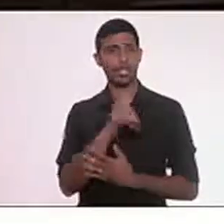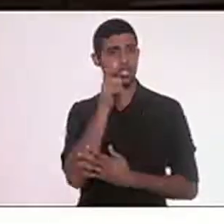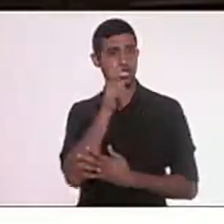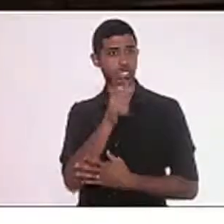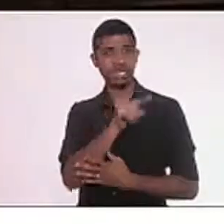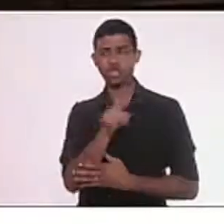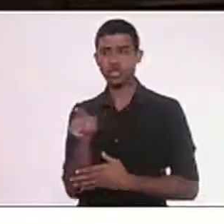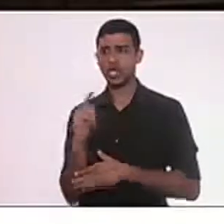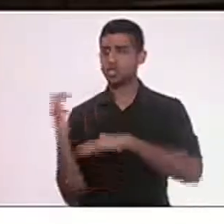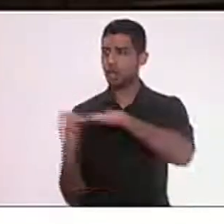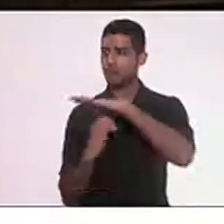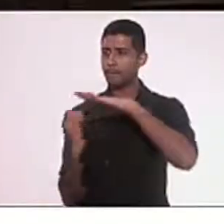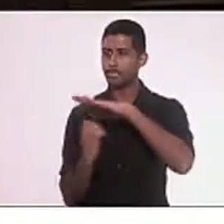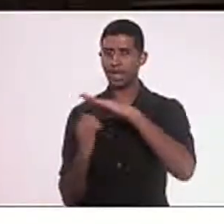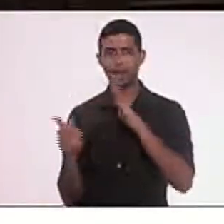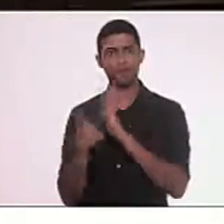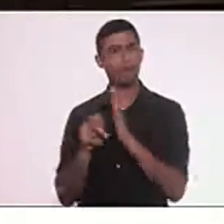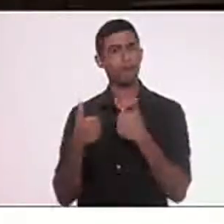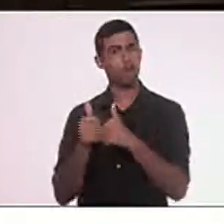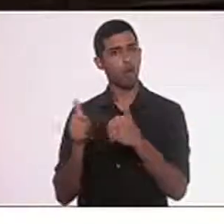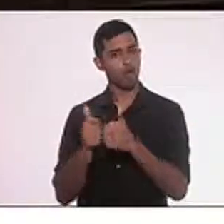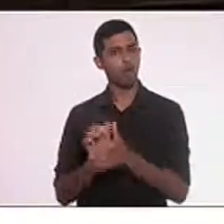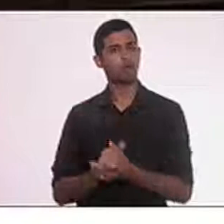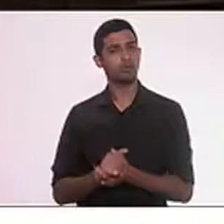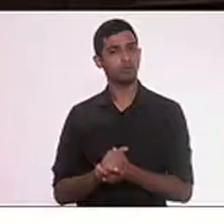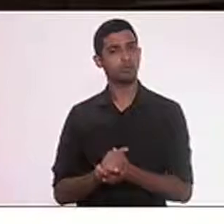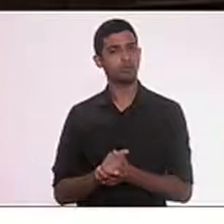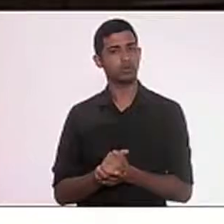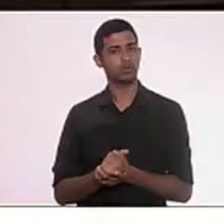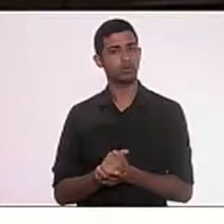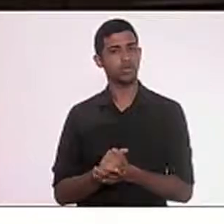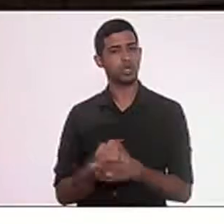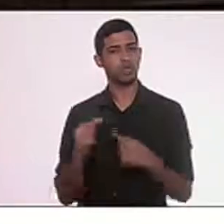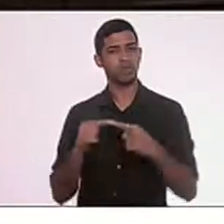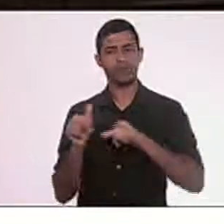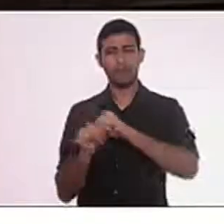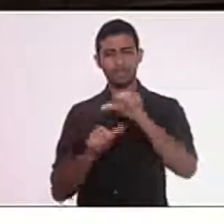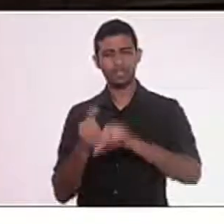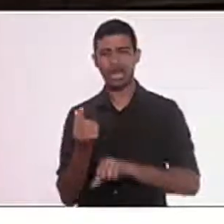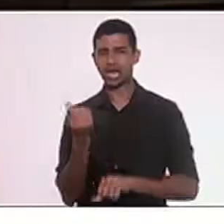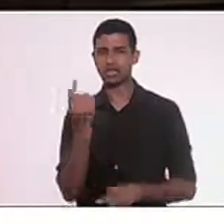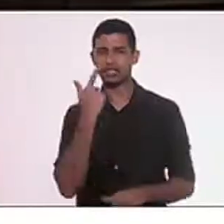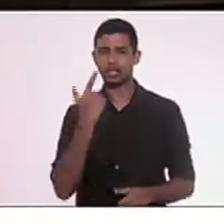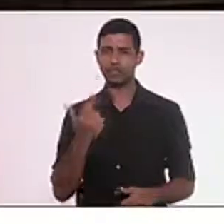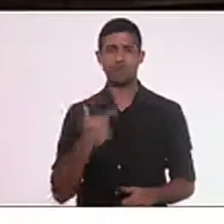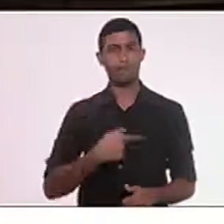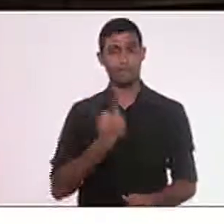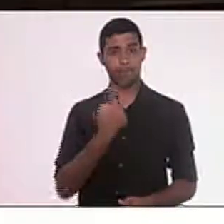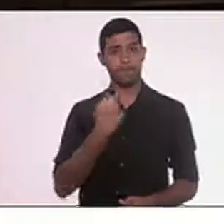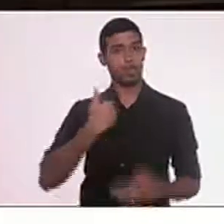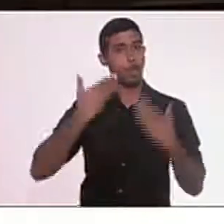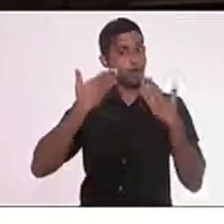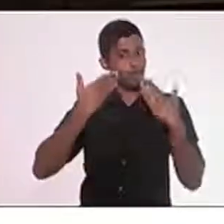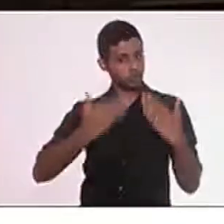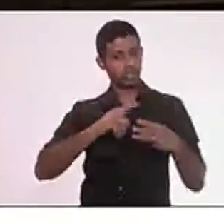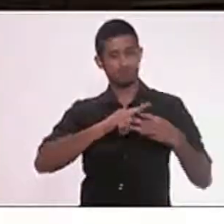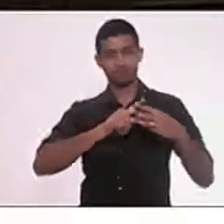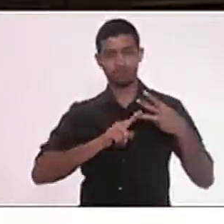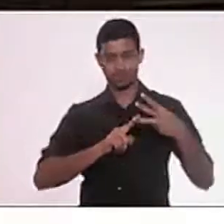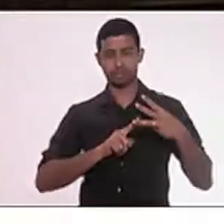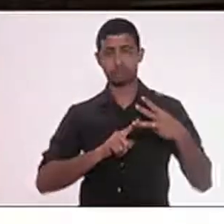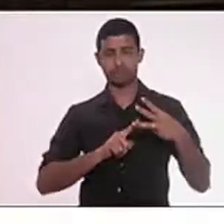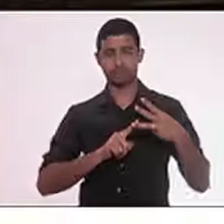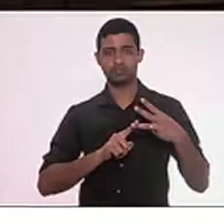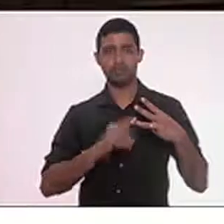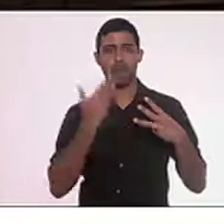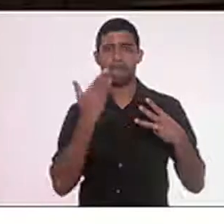dos empresários de ônibus, operar a Câmara de Compensação Tarifária. Portanto, é um primeiro elemento aqui que eu quero trazer dos três, que